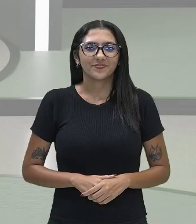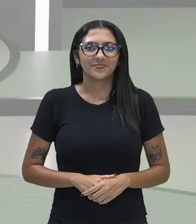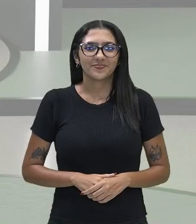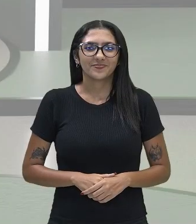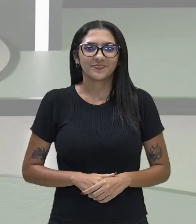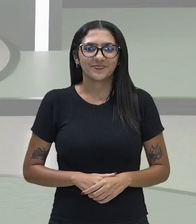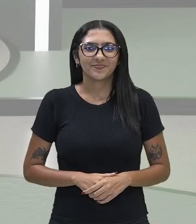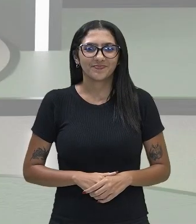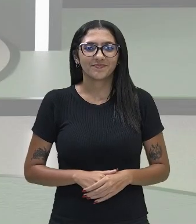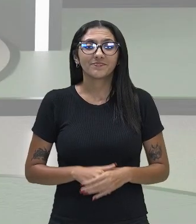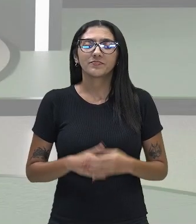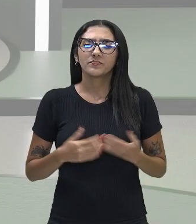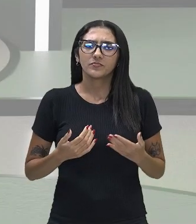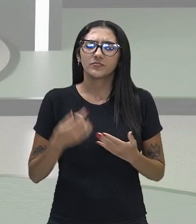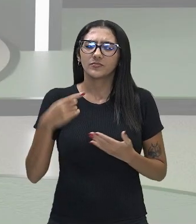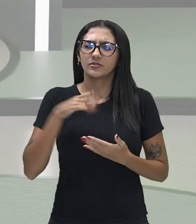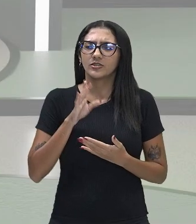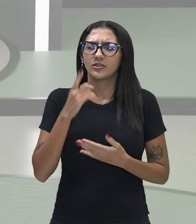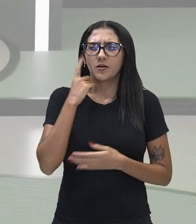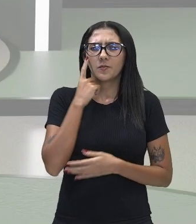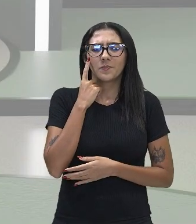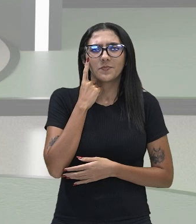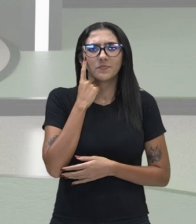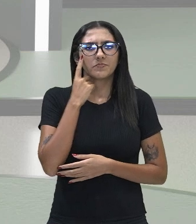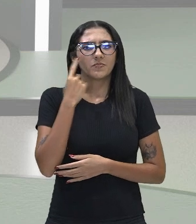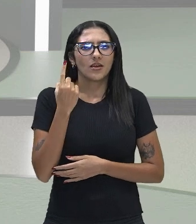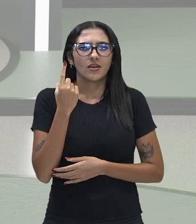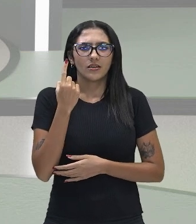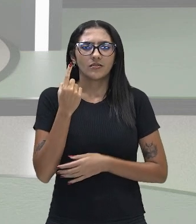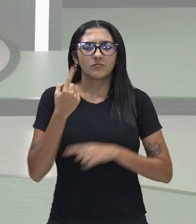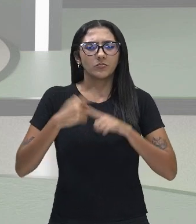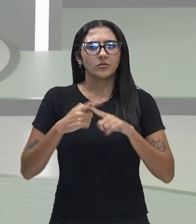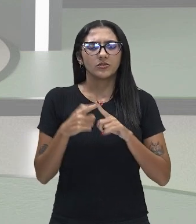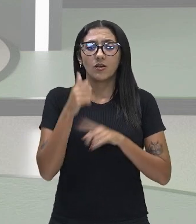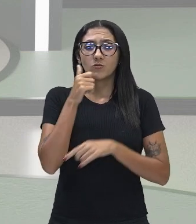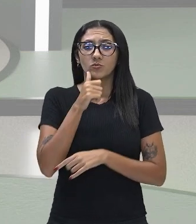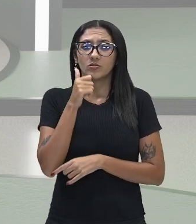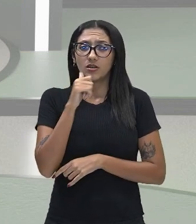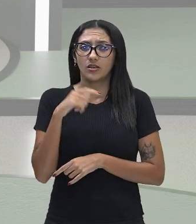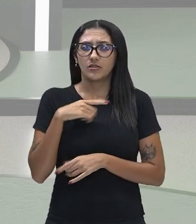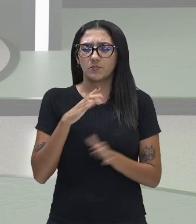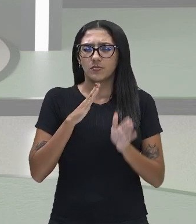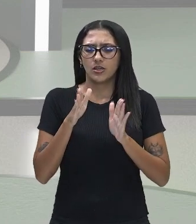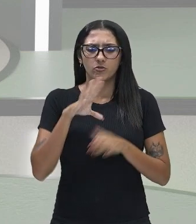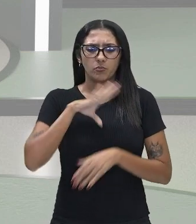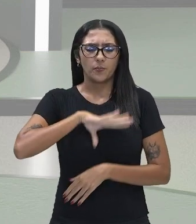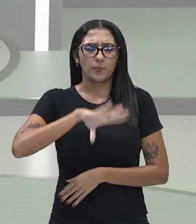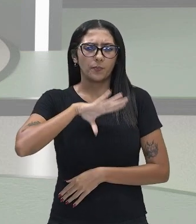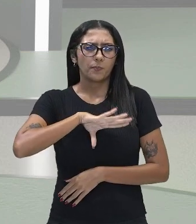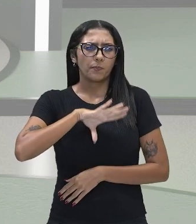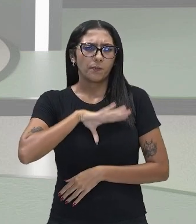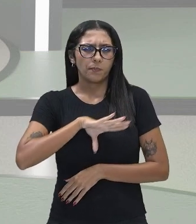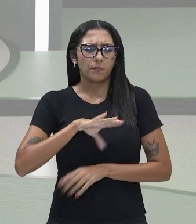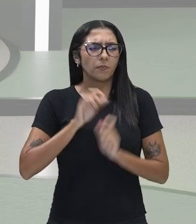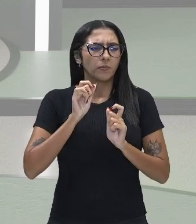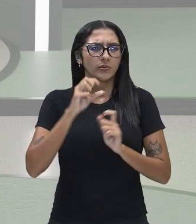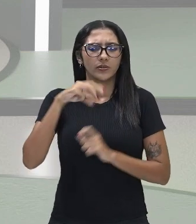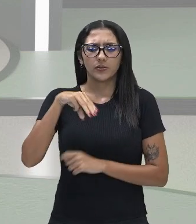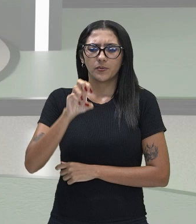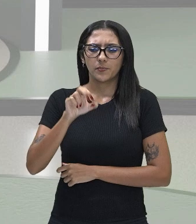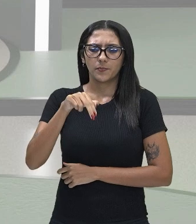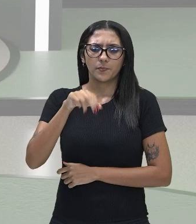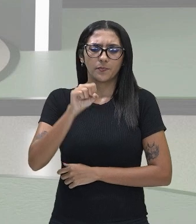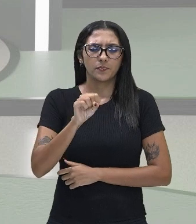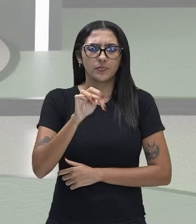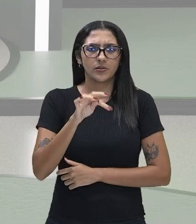Olá! Você já parou para pensar por que as mulheres menstruam? O que é a